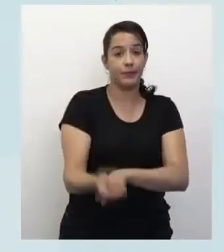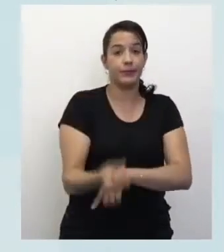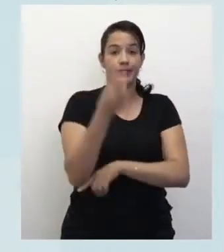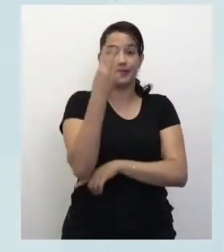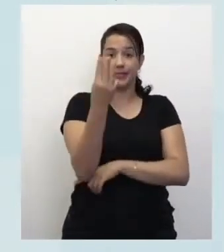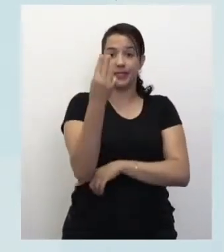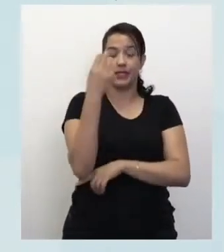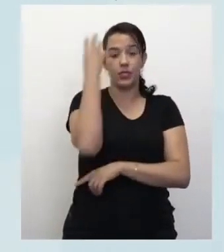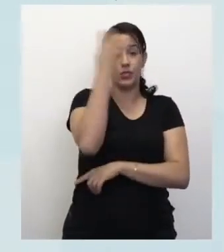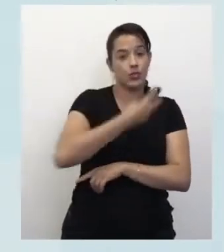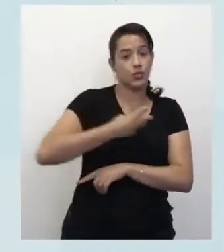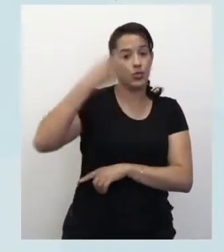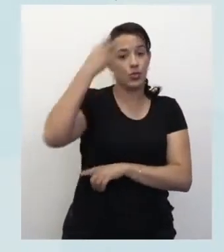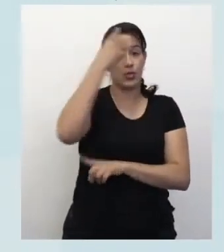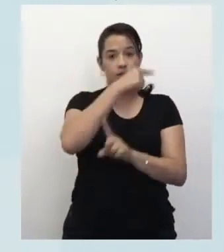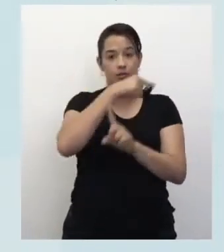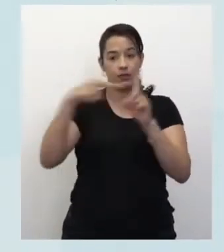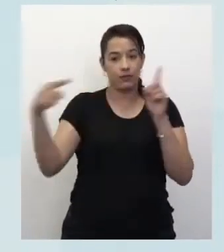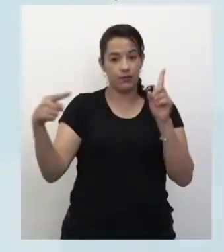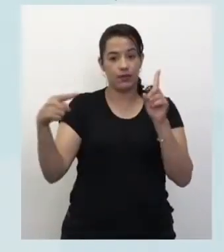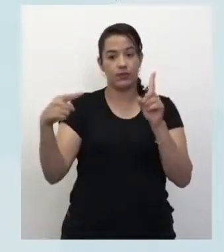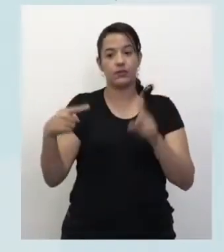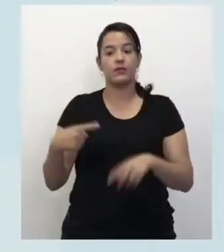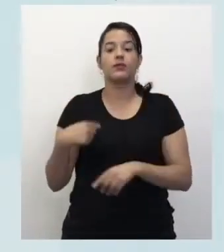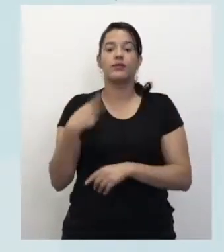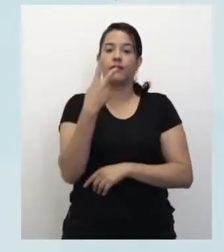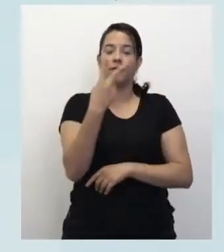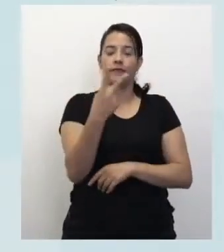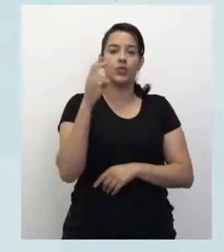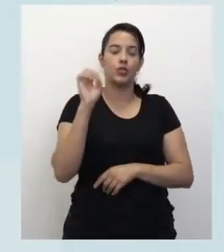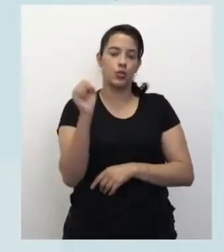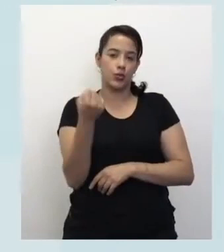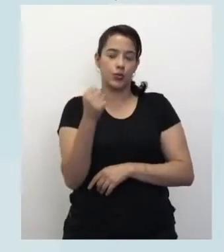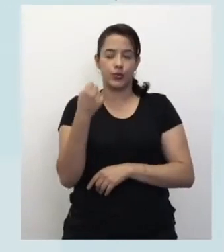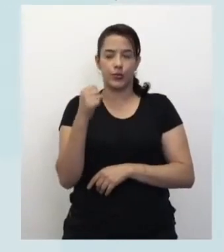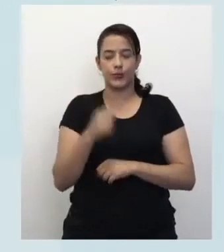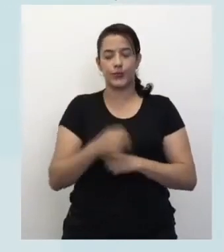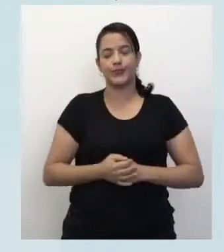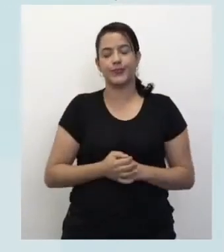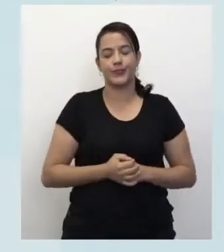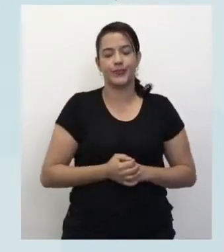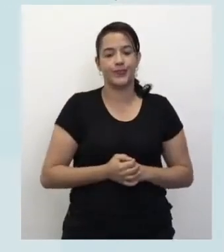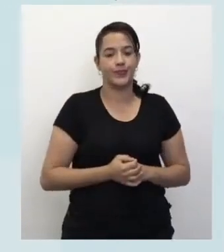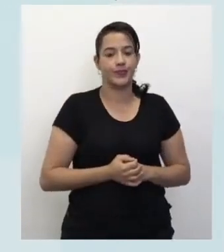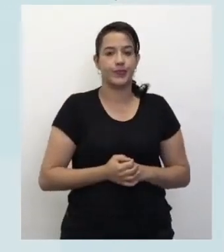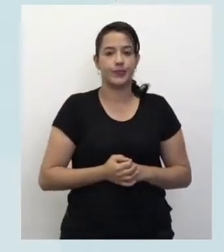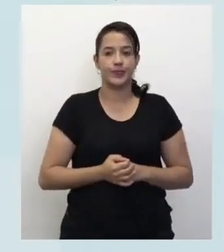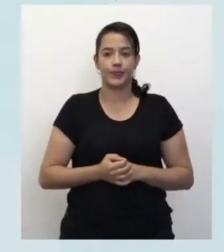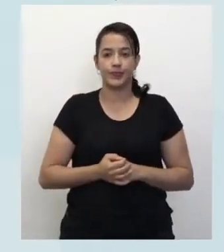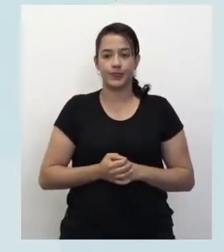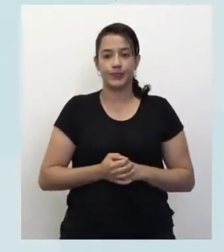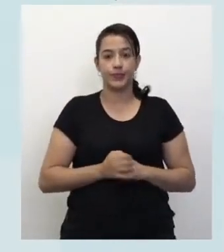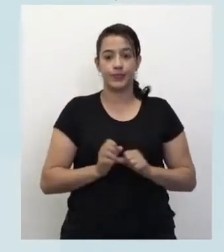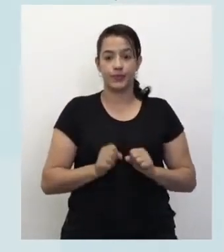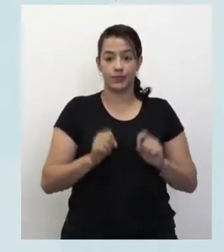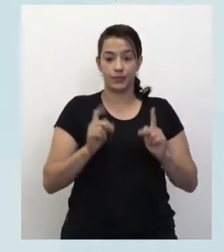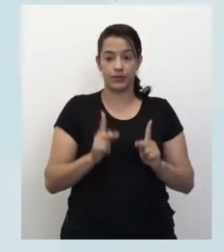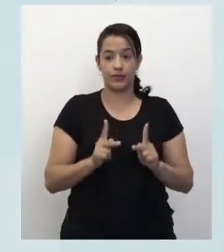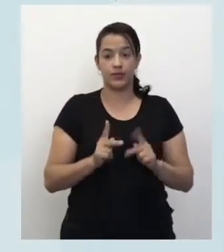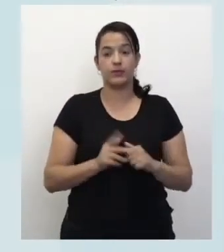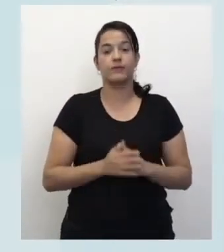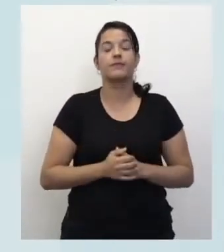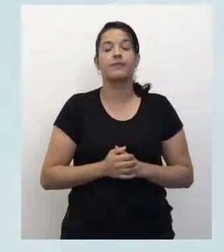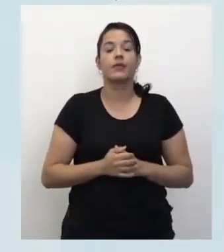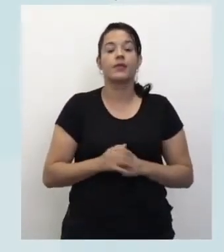3 horas e meia, lá no finalzinho, ele percorreu uma distância, né? Se deslocou 28 km. Beleza? Então a relação ela